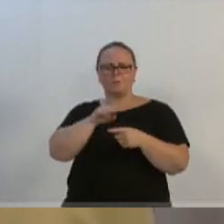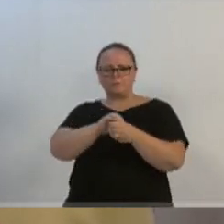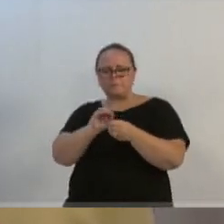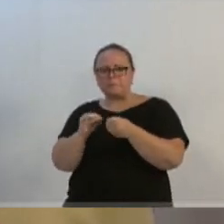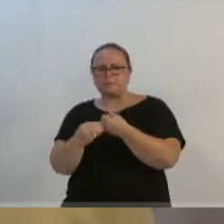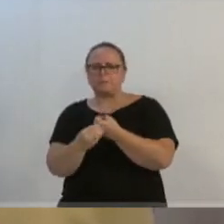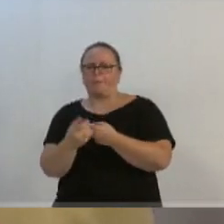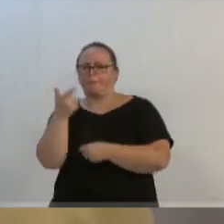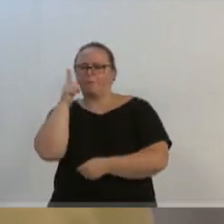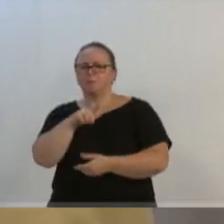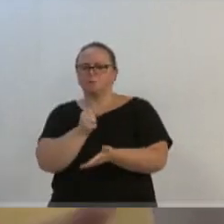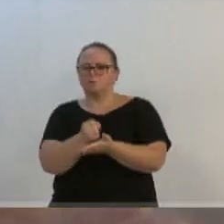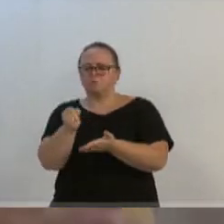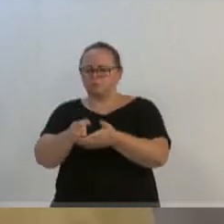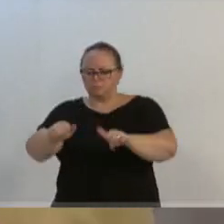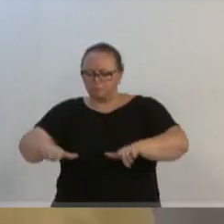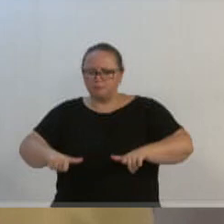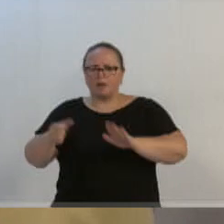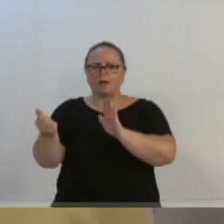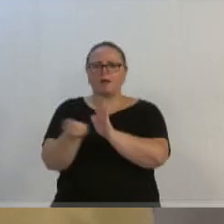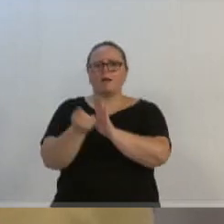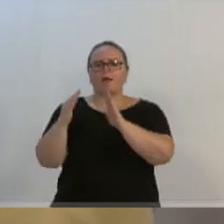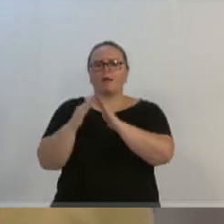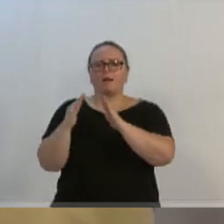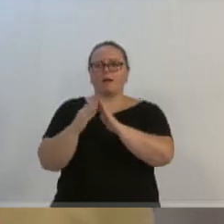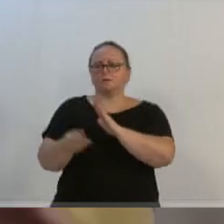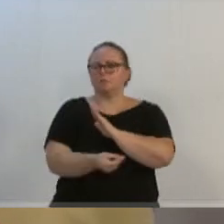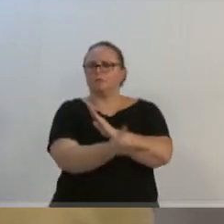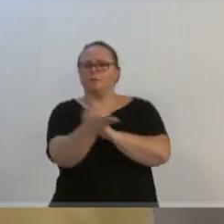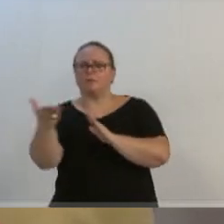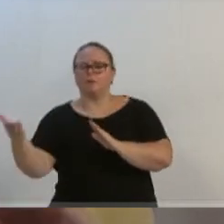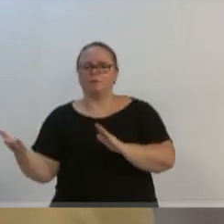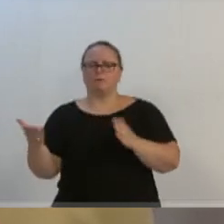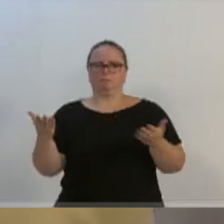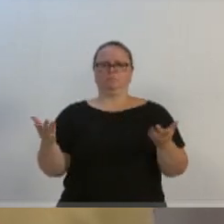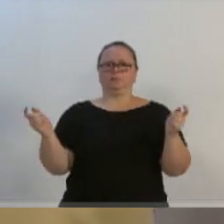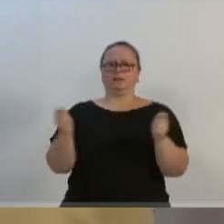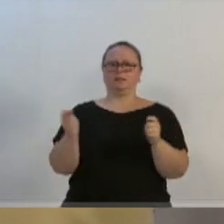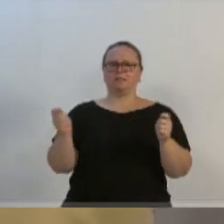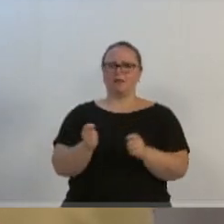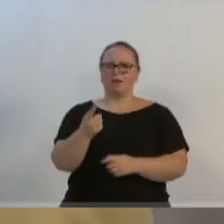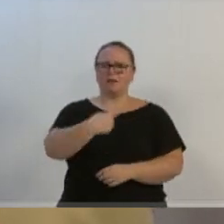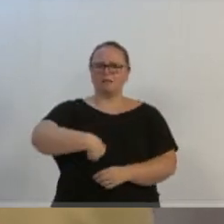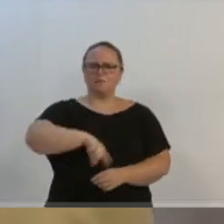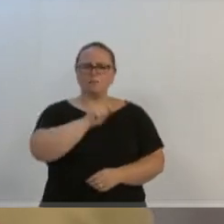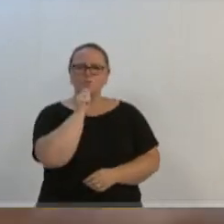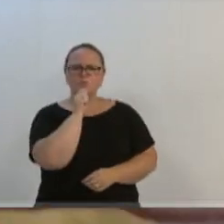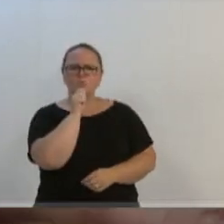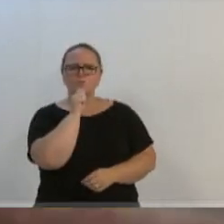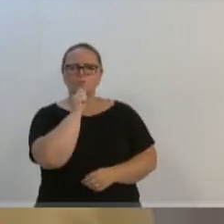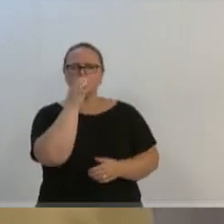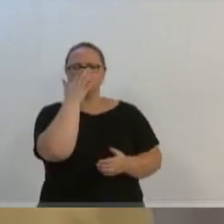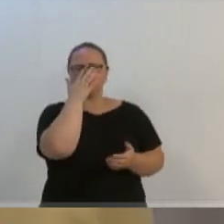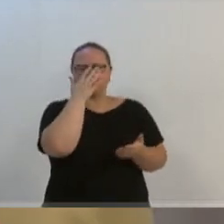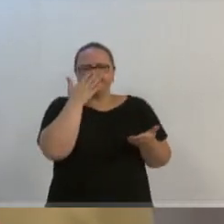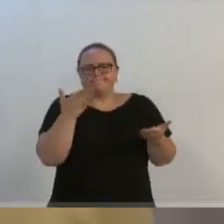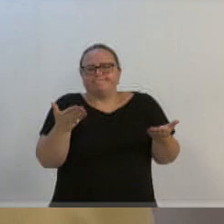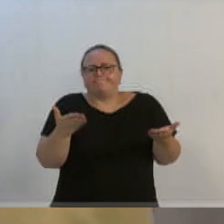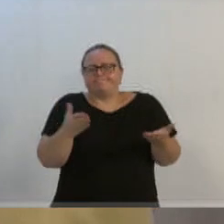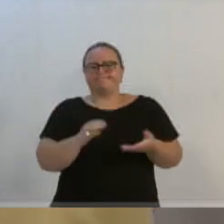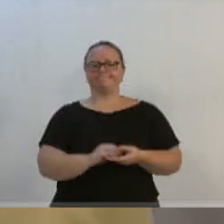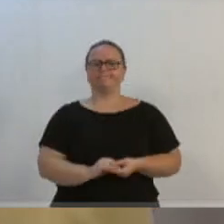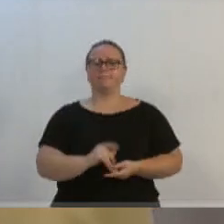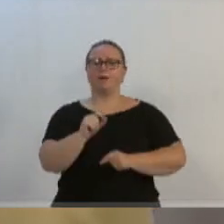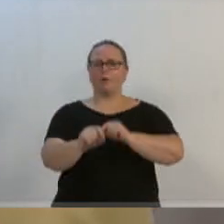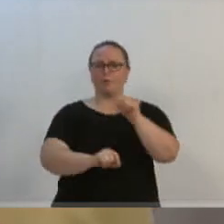3.000 escrituras, né? São Francisco, aí 1.800, enfim, entregando escrituras através de um projeto como esse, e a nossa administração,